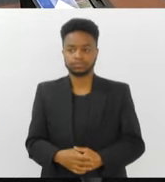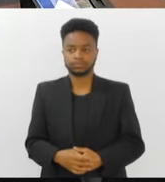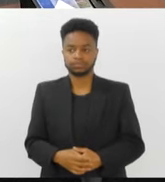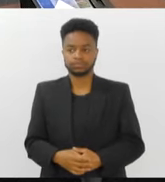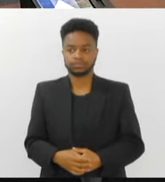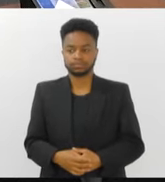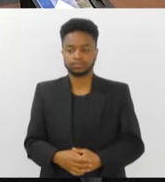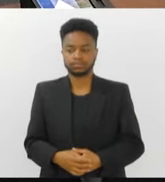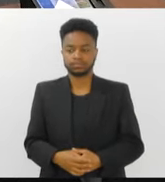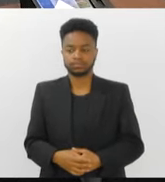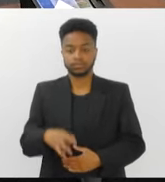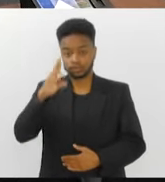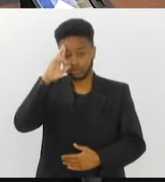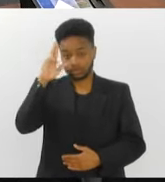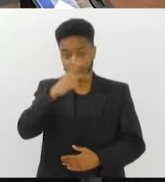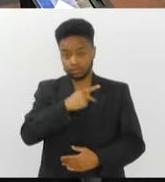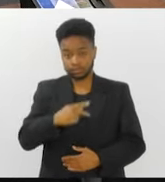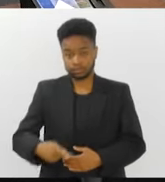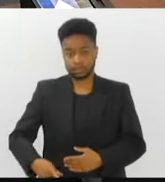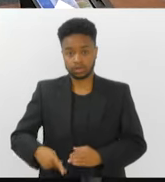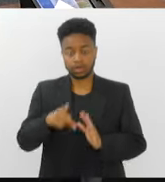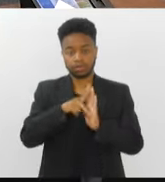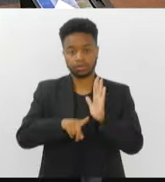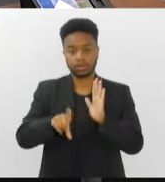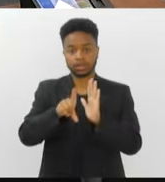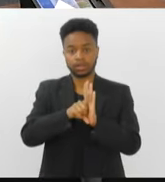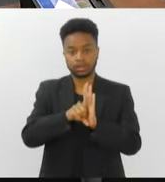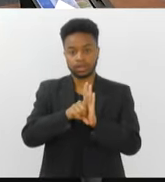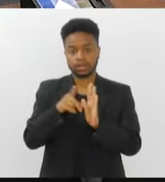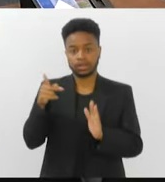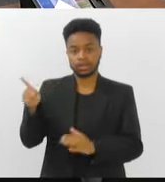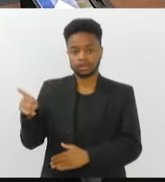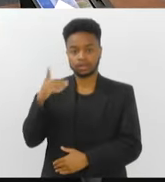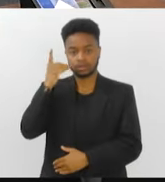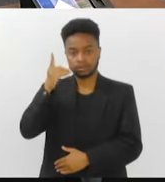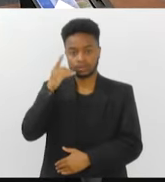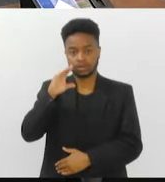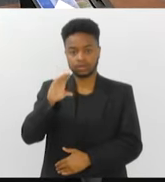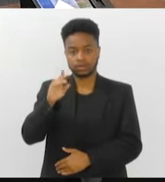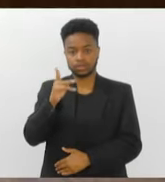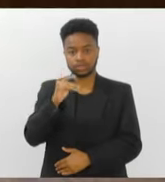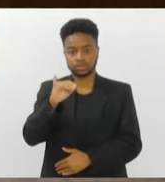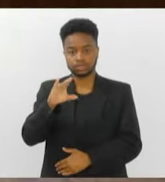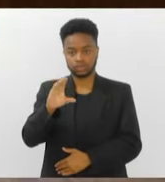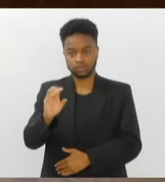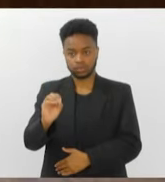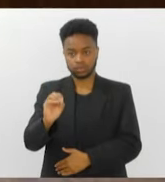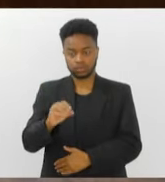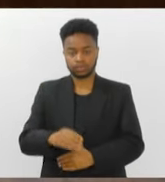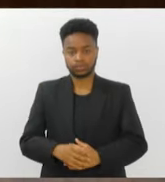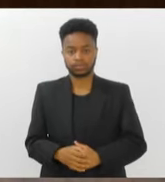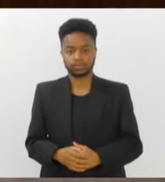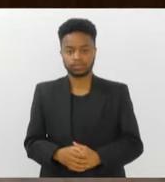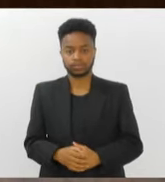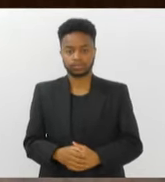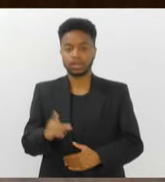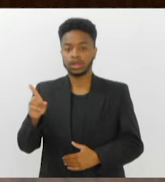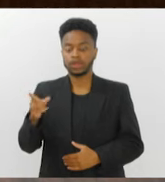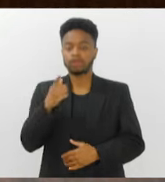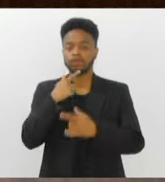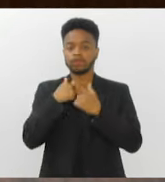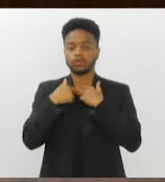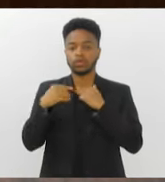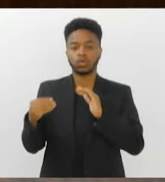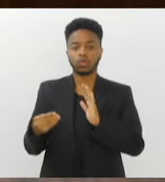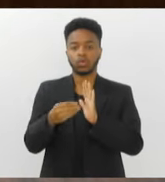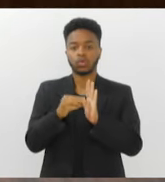presidente, projeto de lei do nosso deputado Chico Machado. Ele quer dar o nome